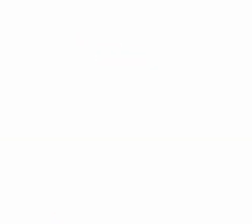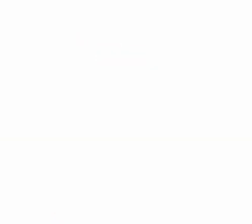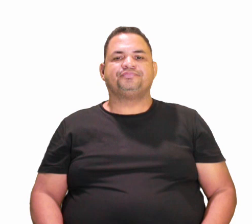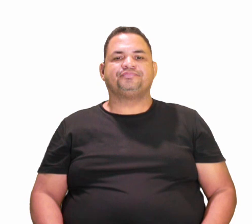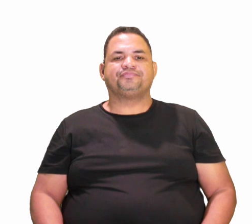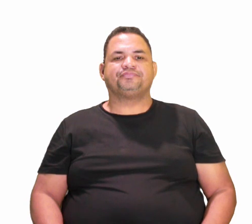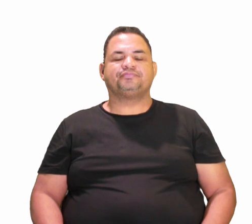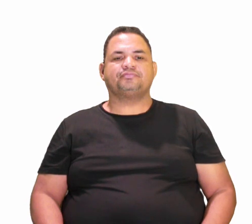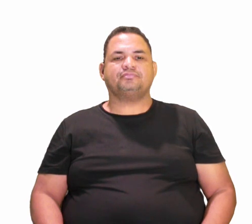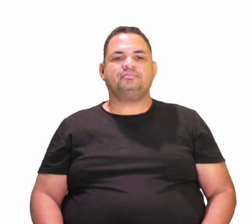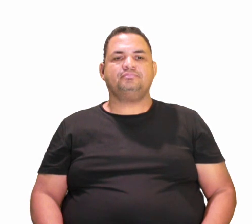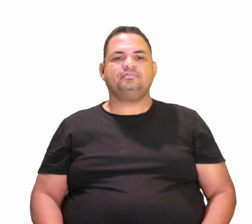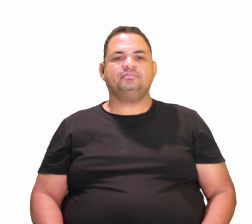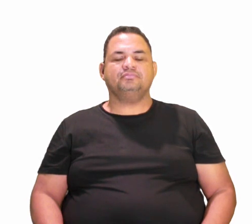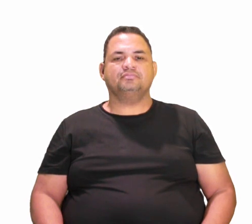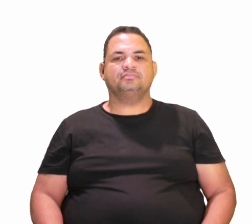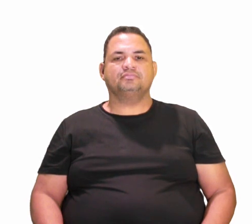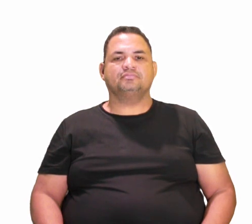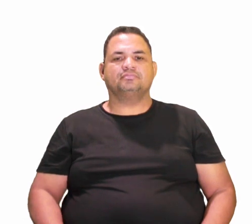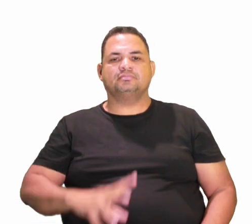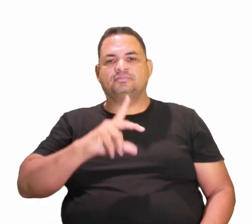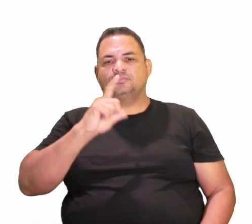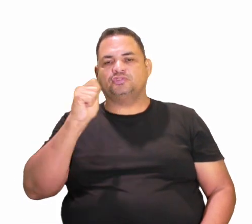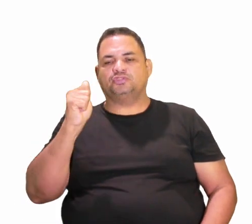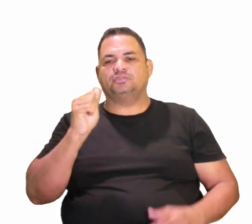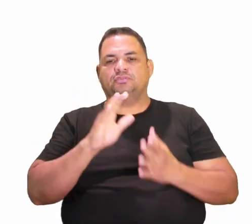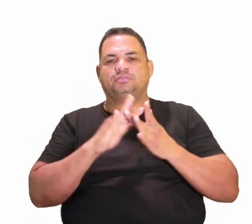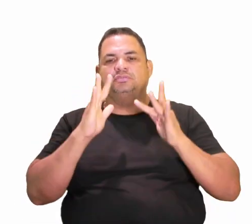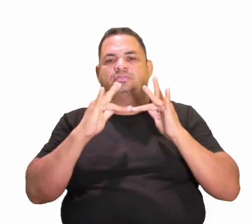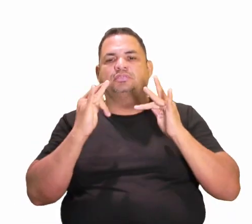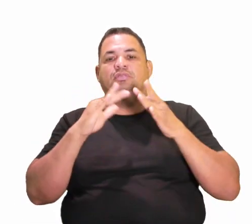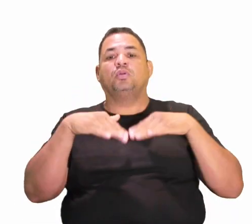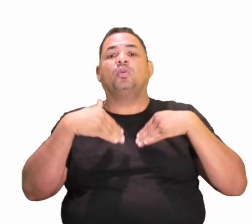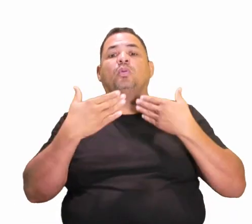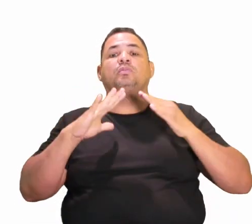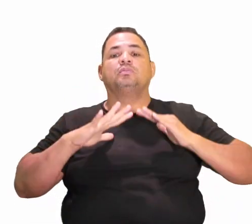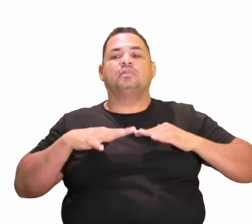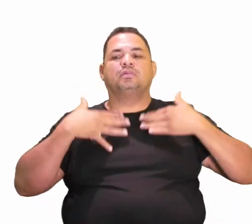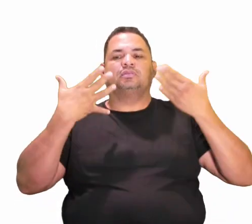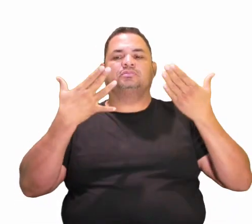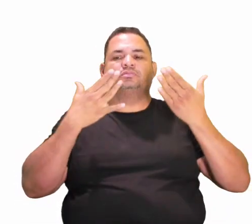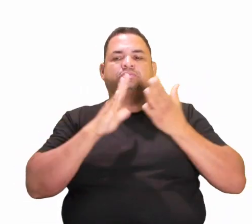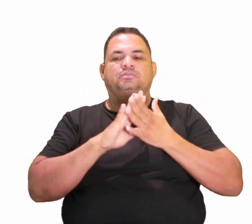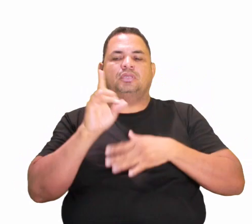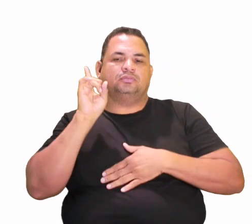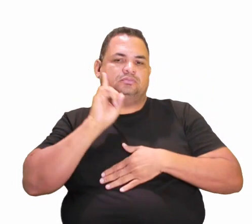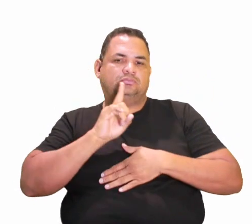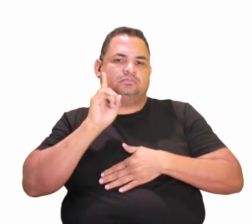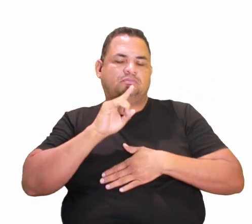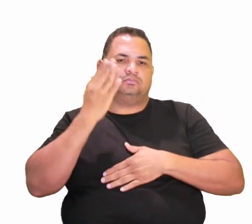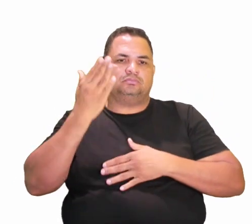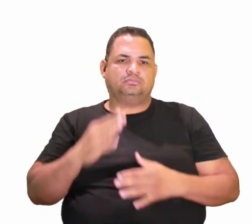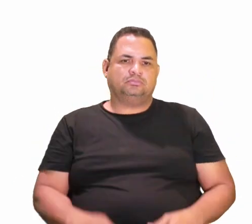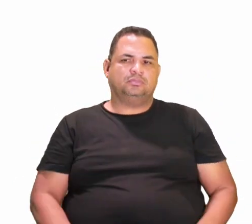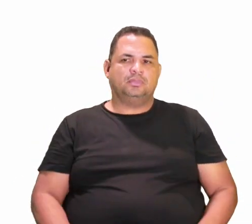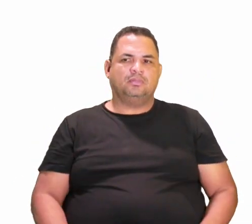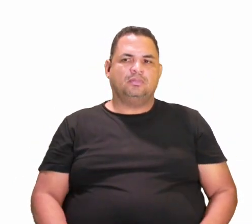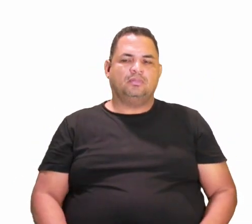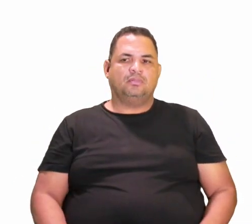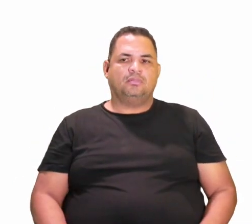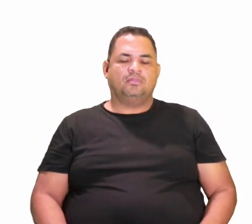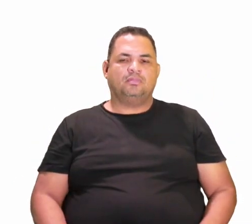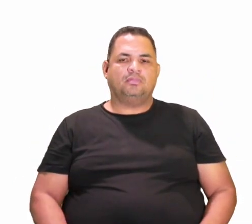USA, o Dia dos Namorados é comemorado quando? Como eu falei para vocês ali, não